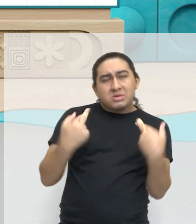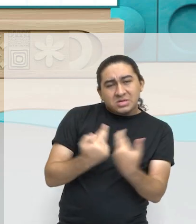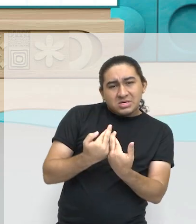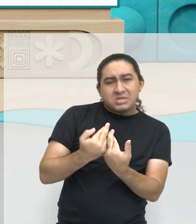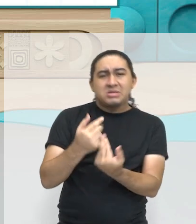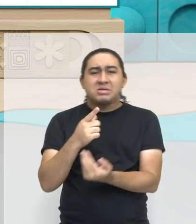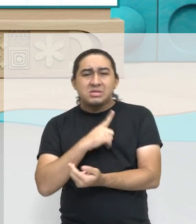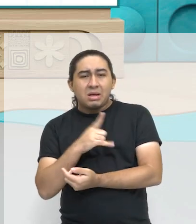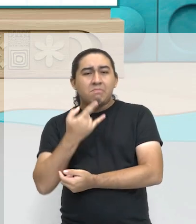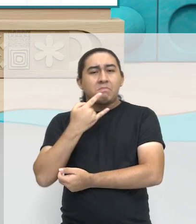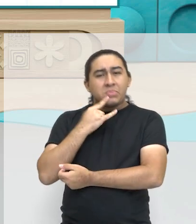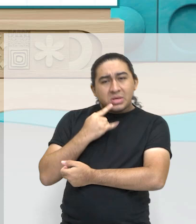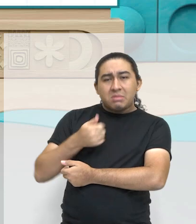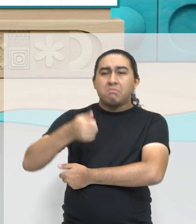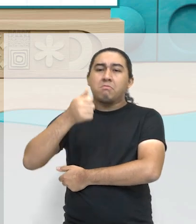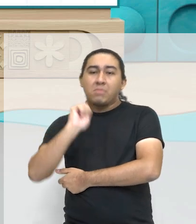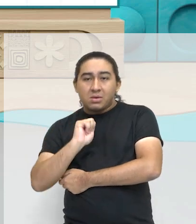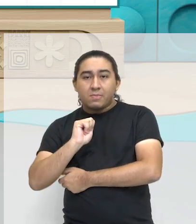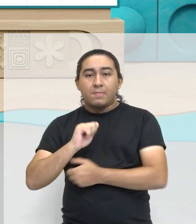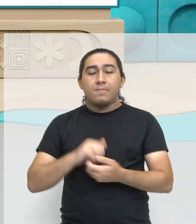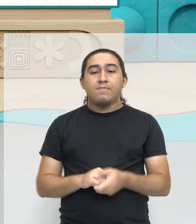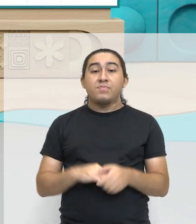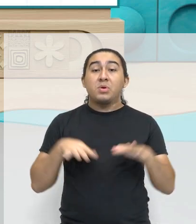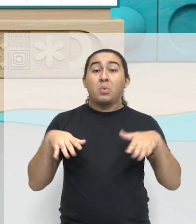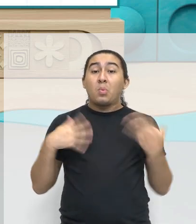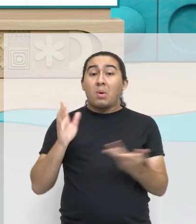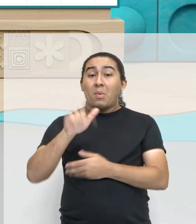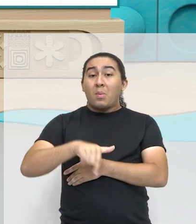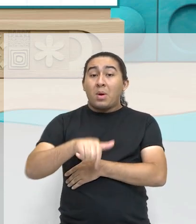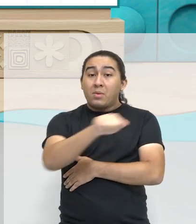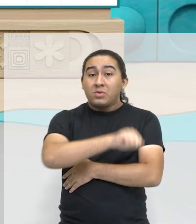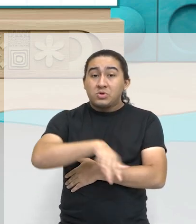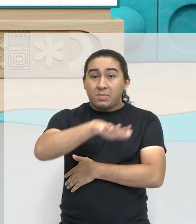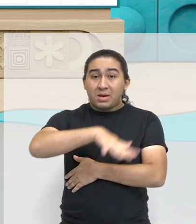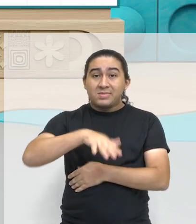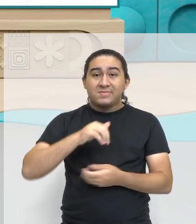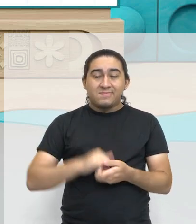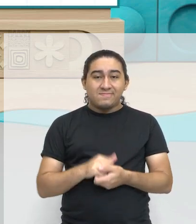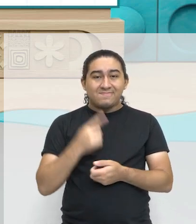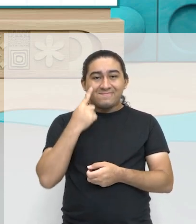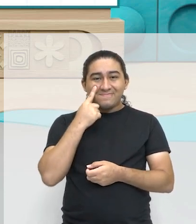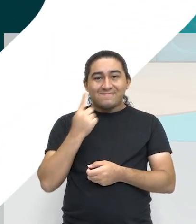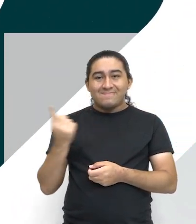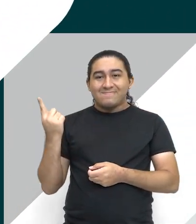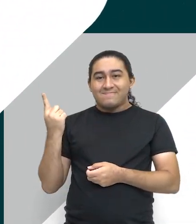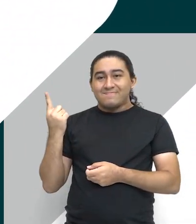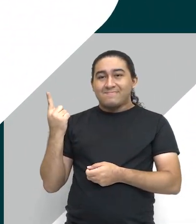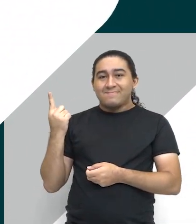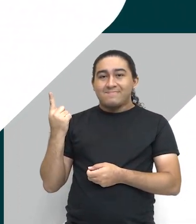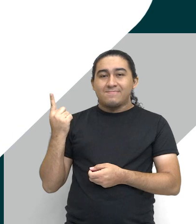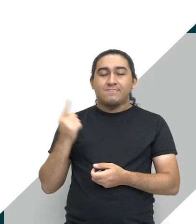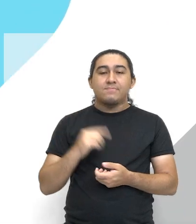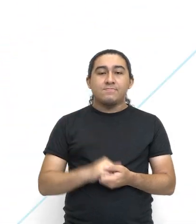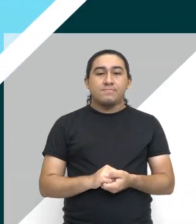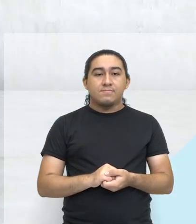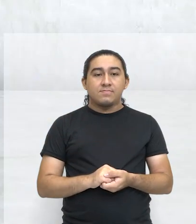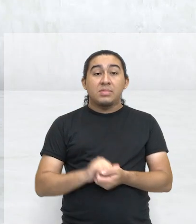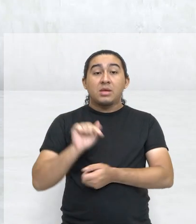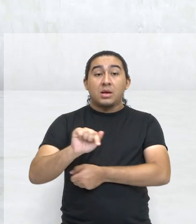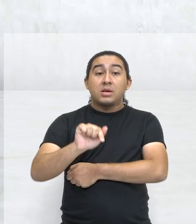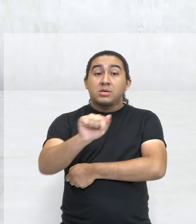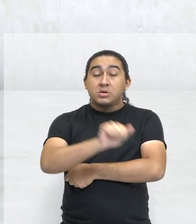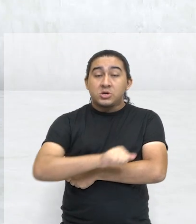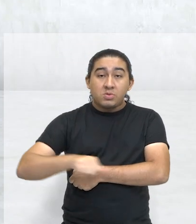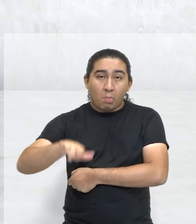Eles também tinham a sala de espetáculo, mas tinha uma sala que eles queriam para se reunir, para tomar coquetéis, não é